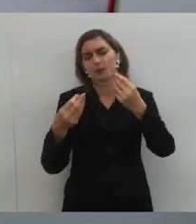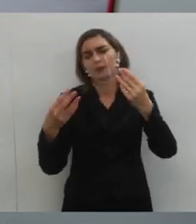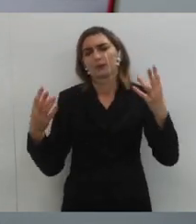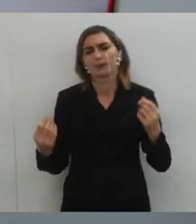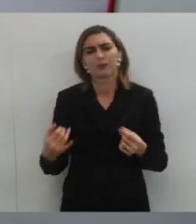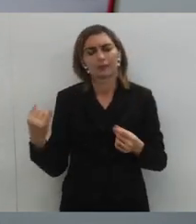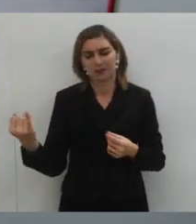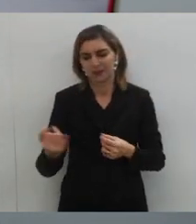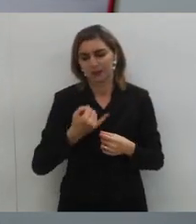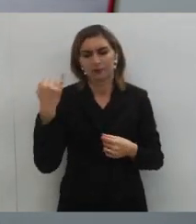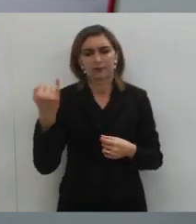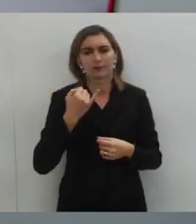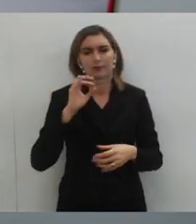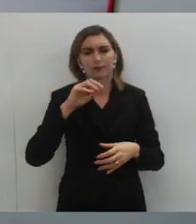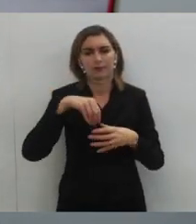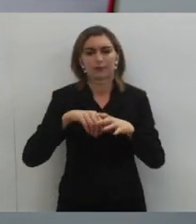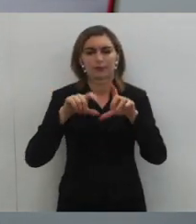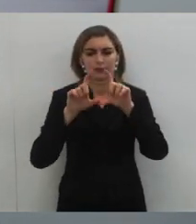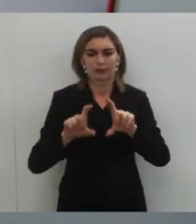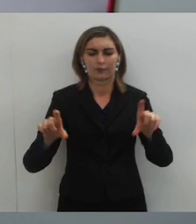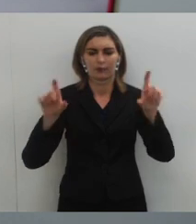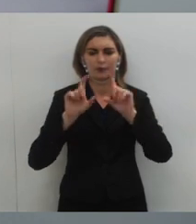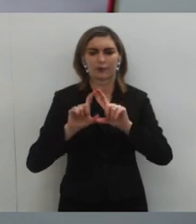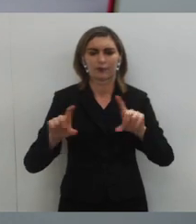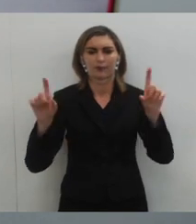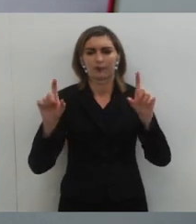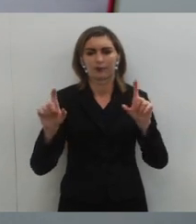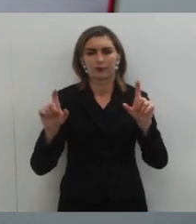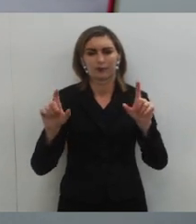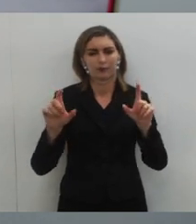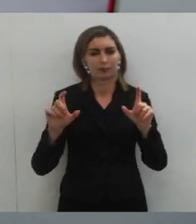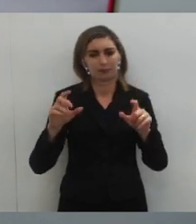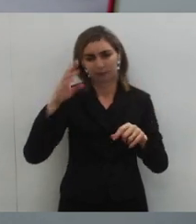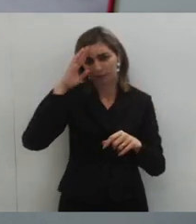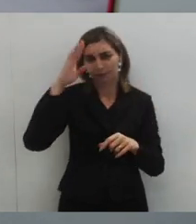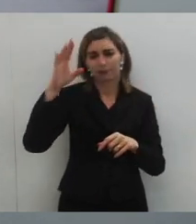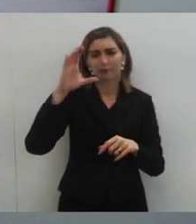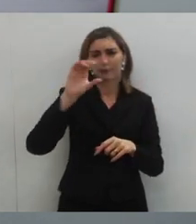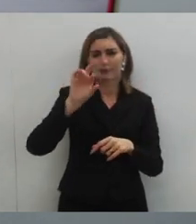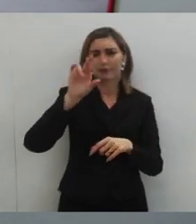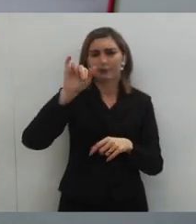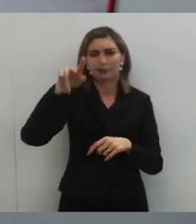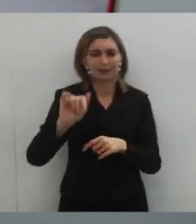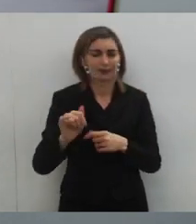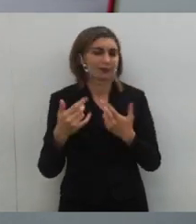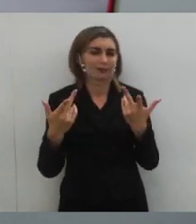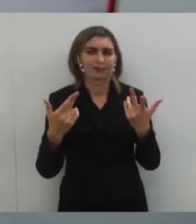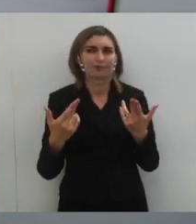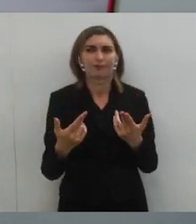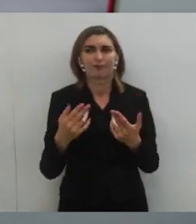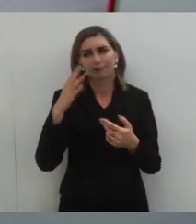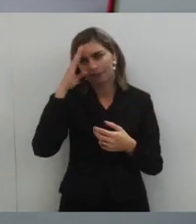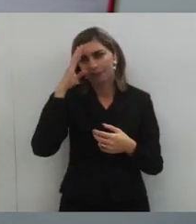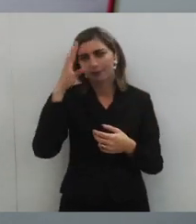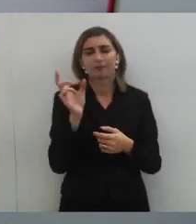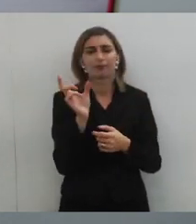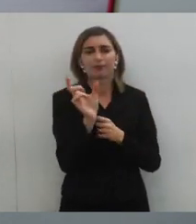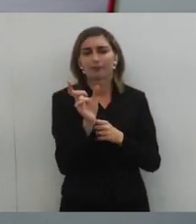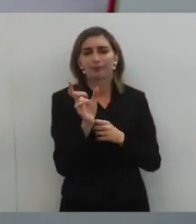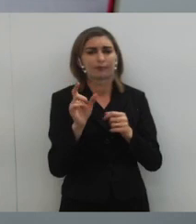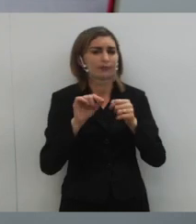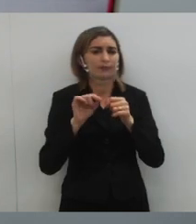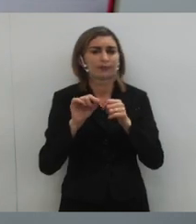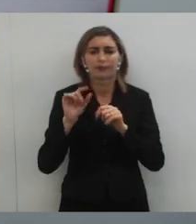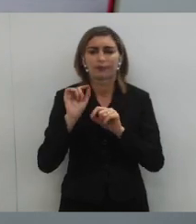muito importante dentro de uma oração. É uma palavra coringa, podemos dizer assim, tá certo? É uma palavra que faz